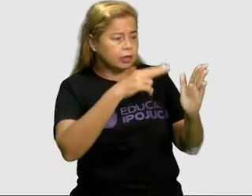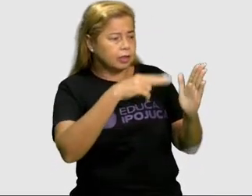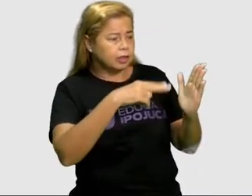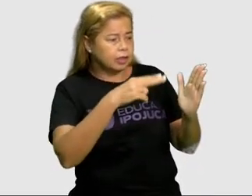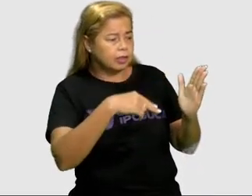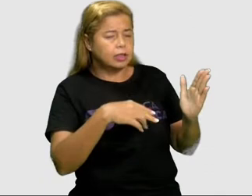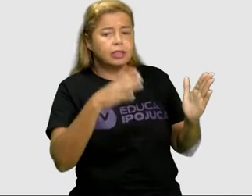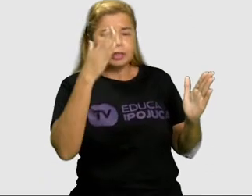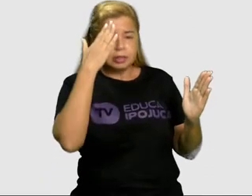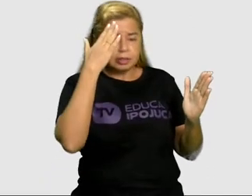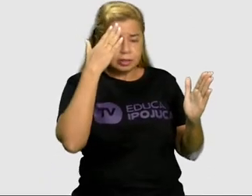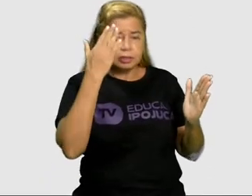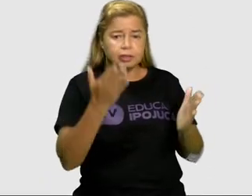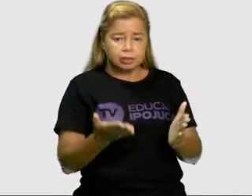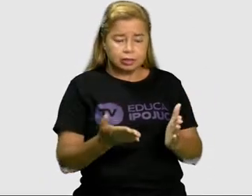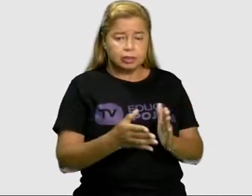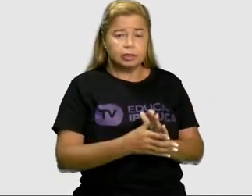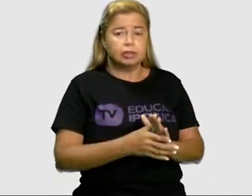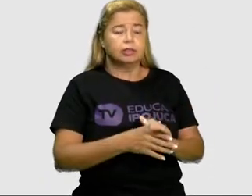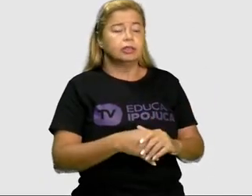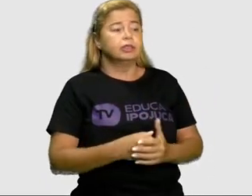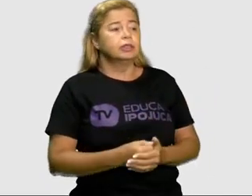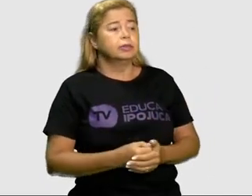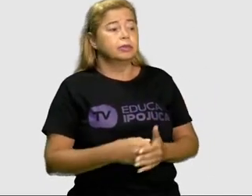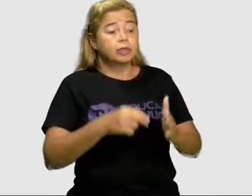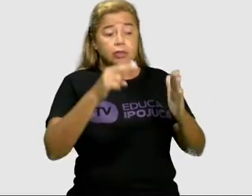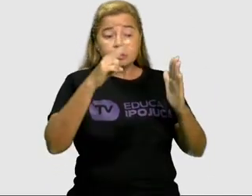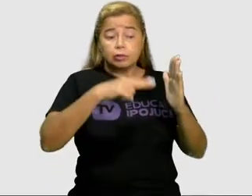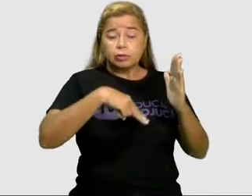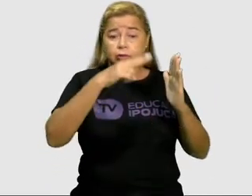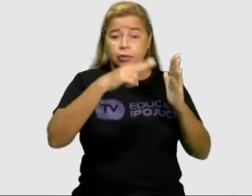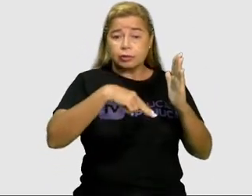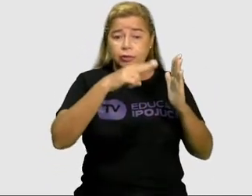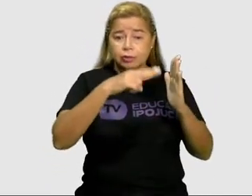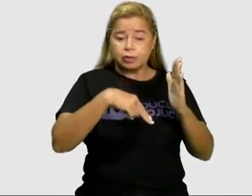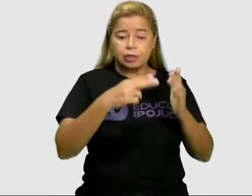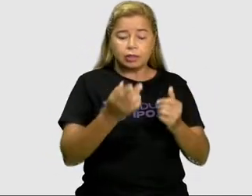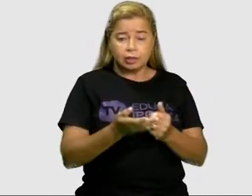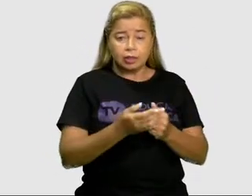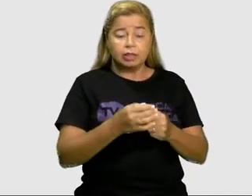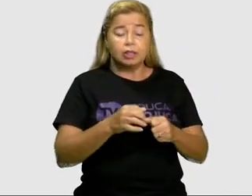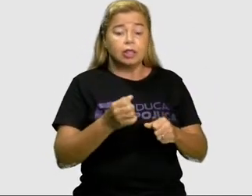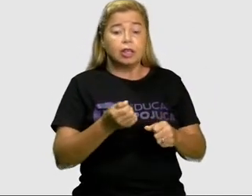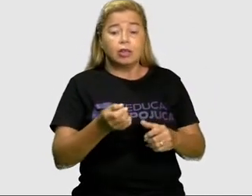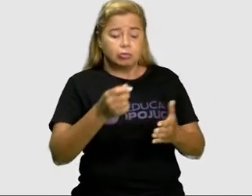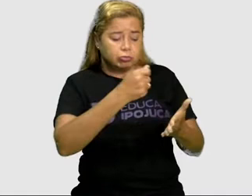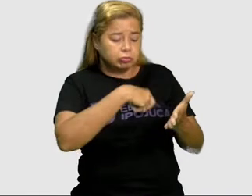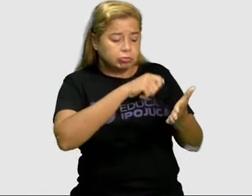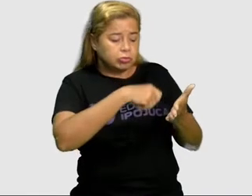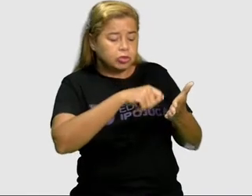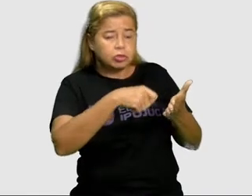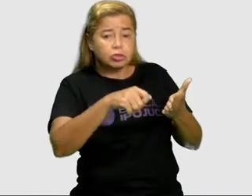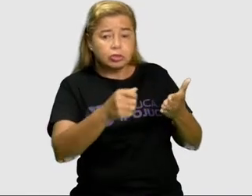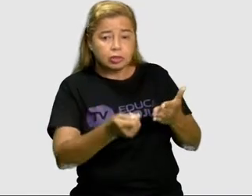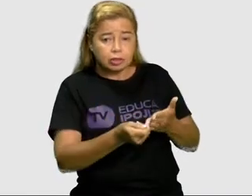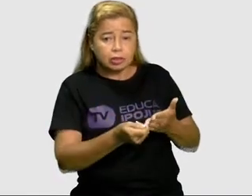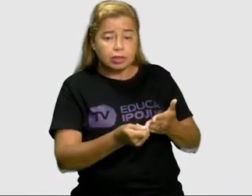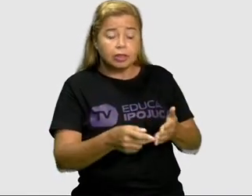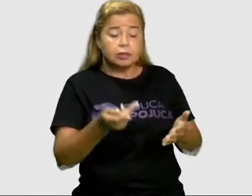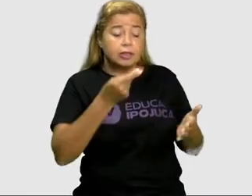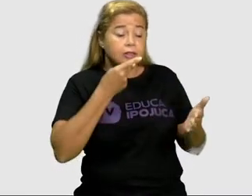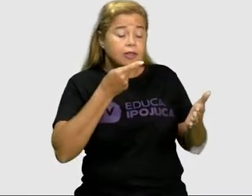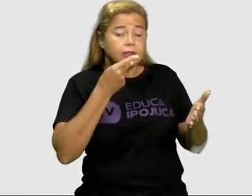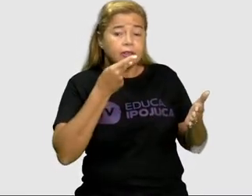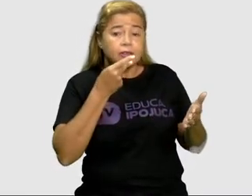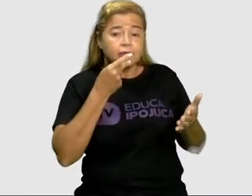considerado como um texto narrativo pois o Jona o jornalista o escritor ele vai